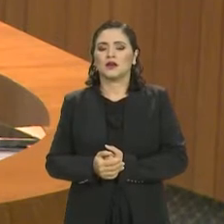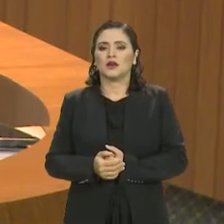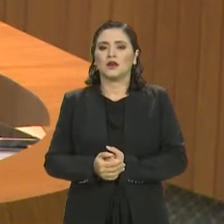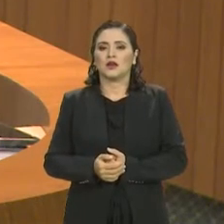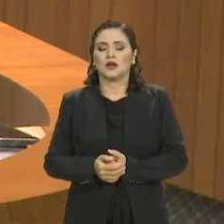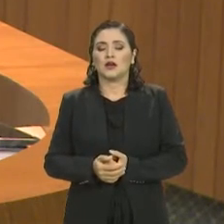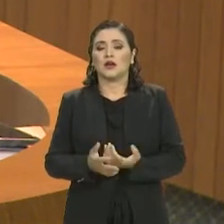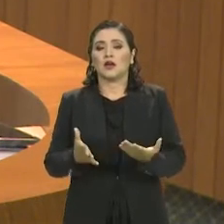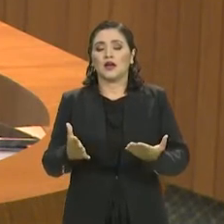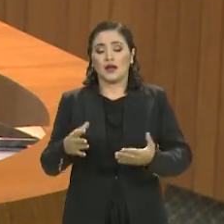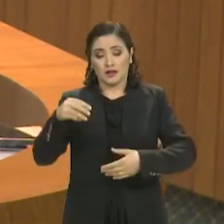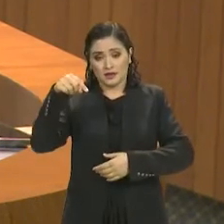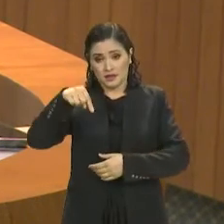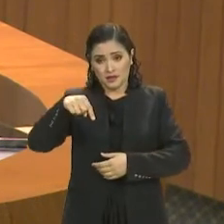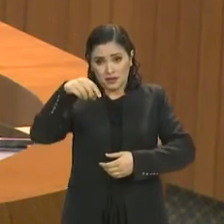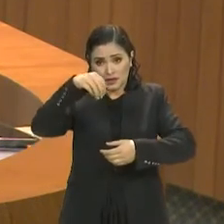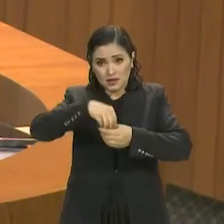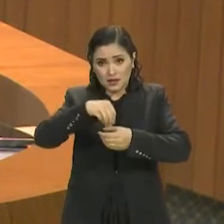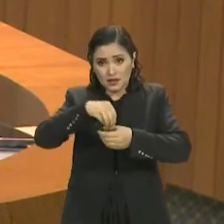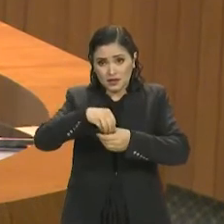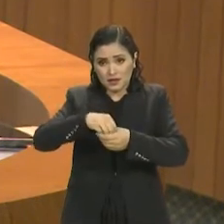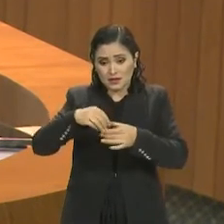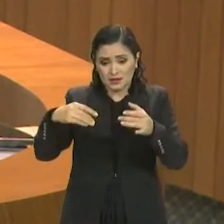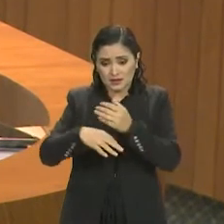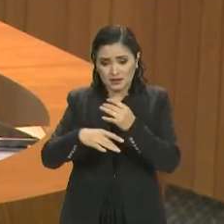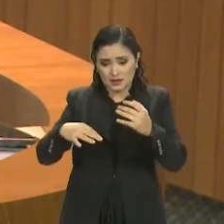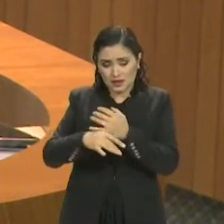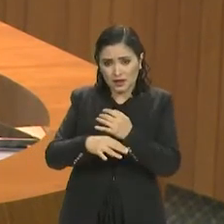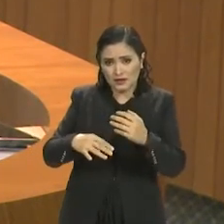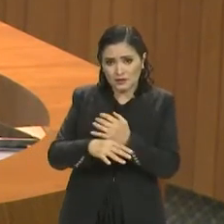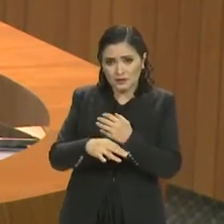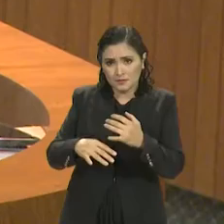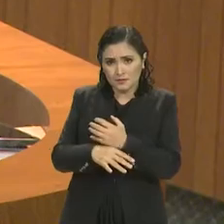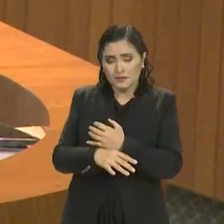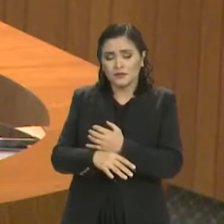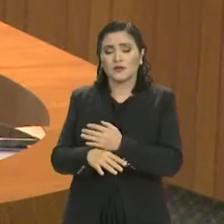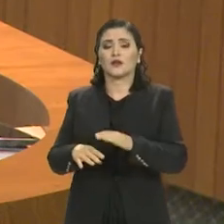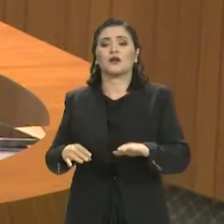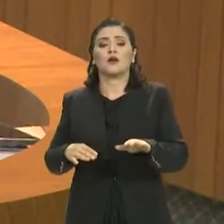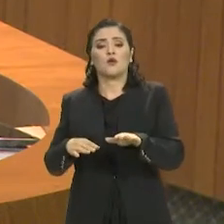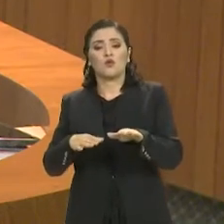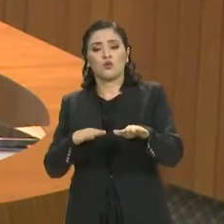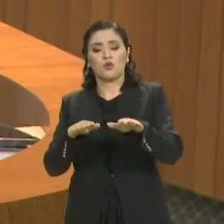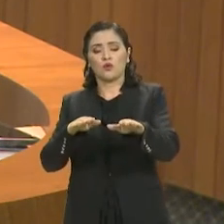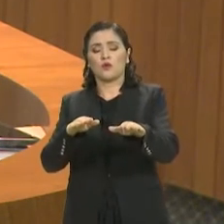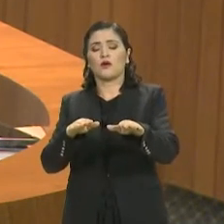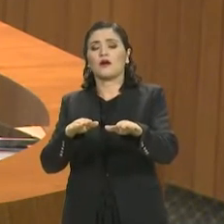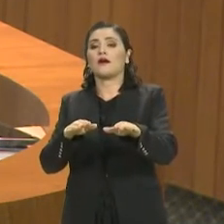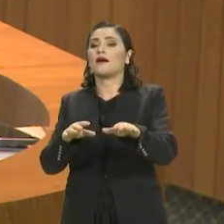suas obrigações, é um sistema menor do que o sistema urbano, termina tendo uma situação